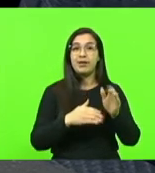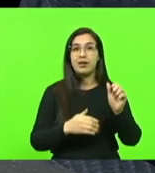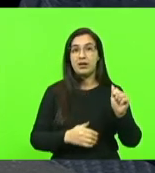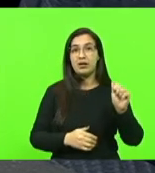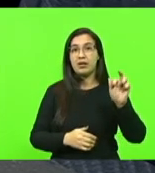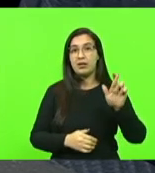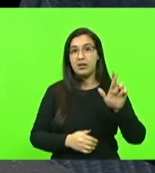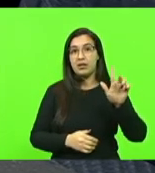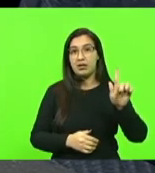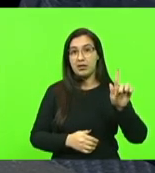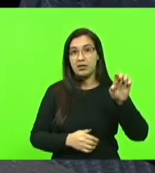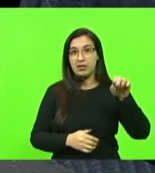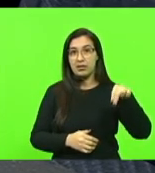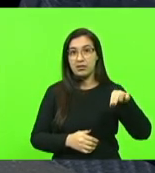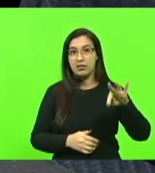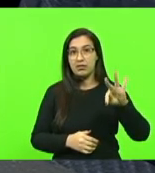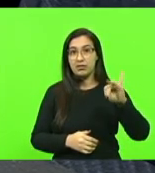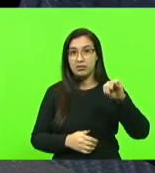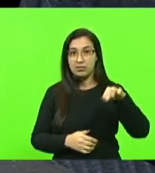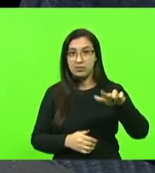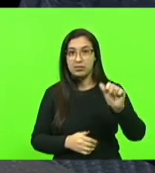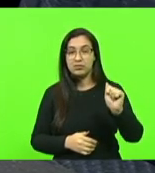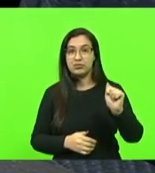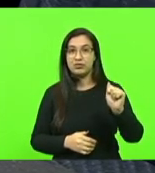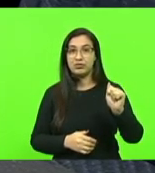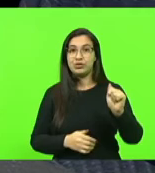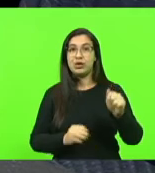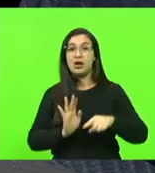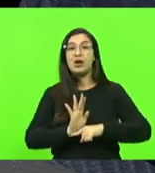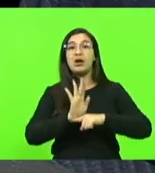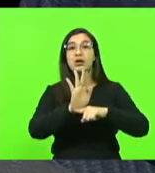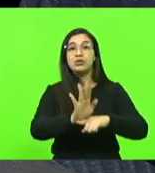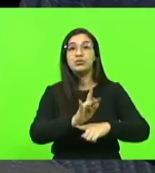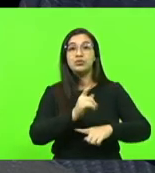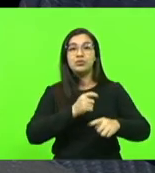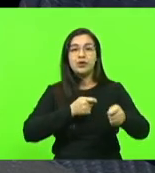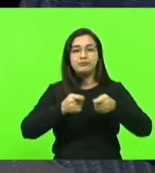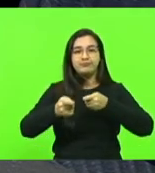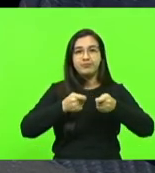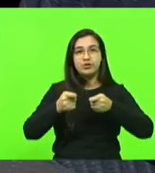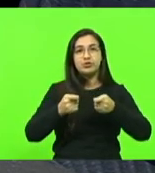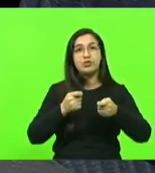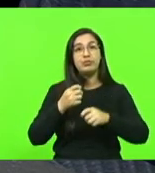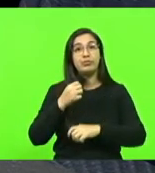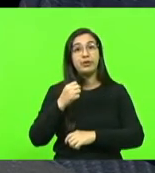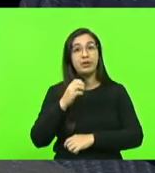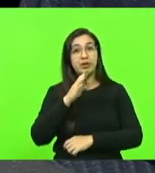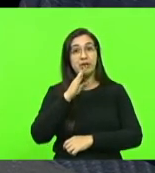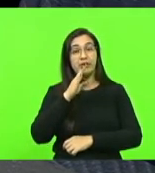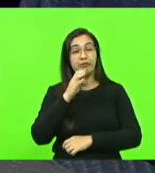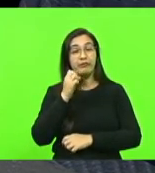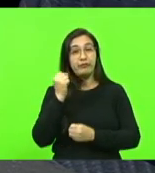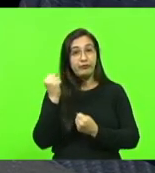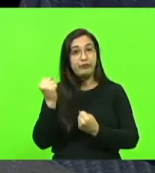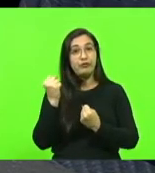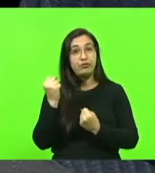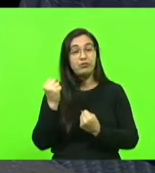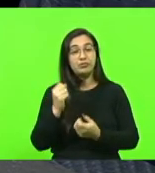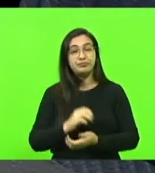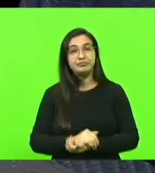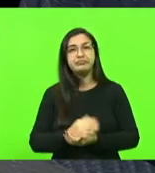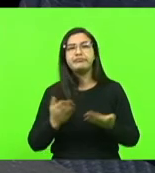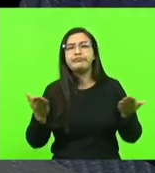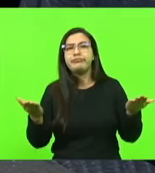Araranguá e vai impactar a nossa economia de maneira muito forte. Então, hoje, ao ver